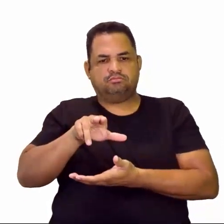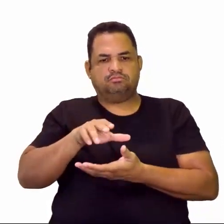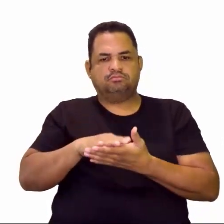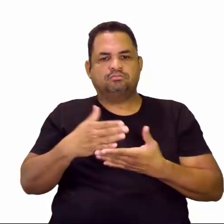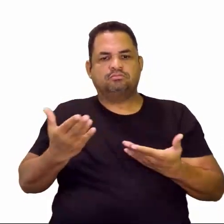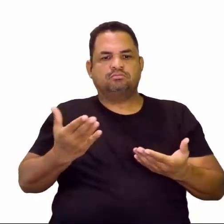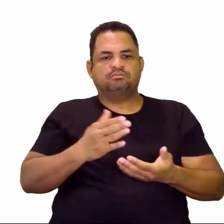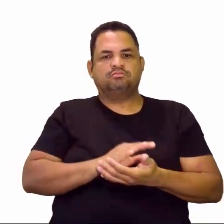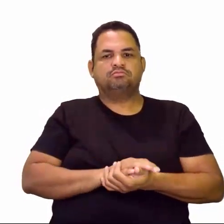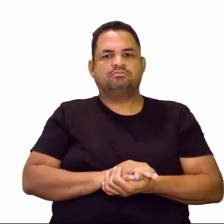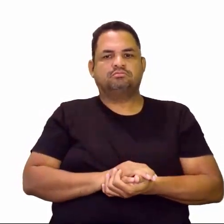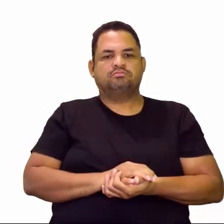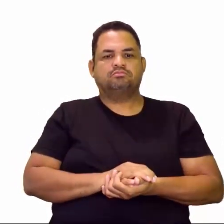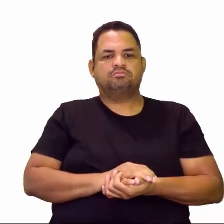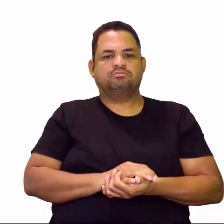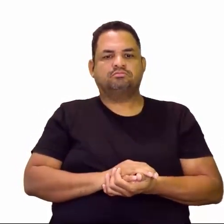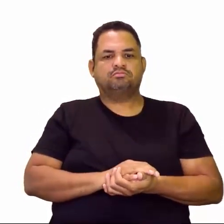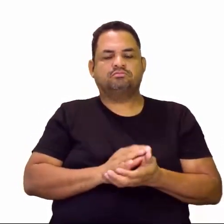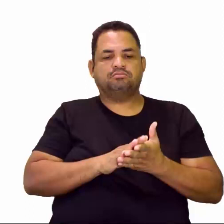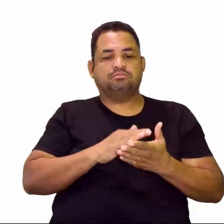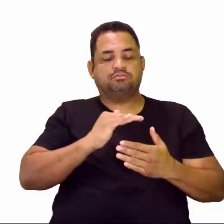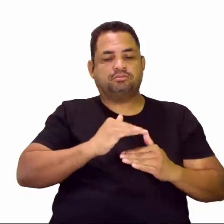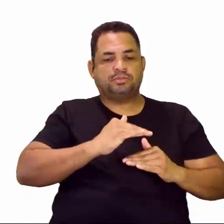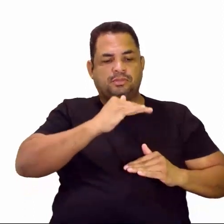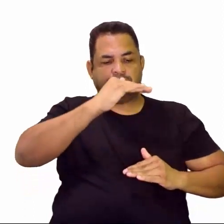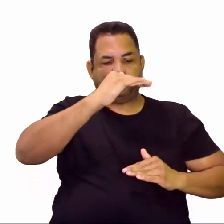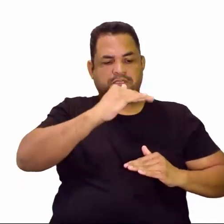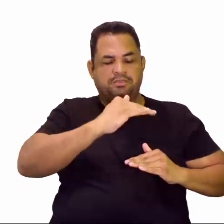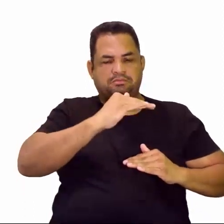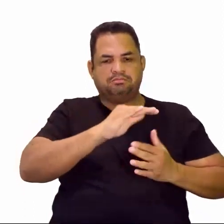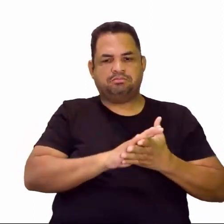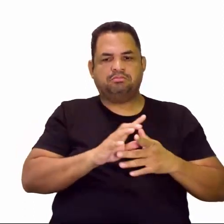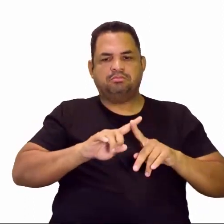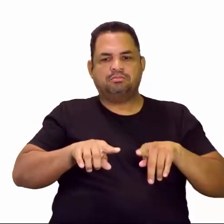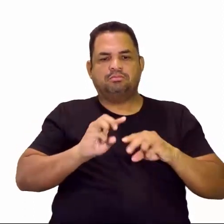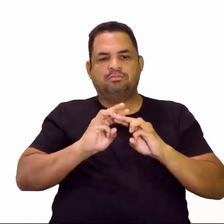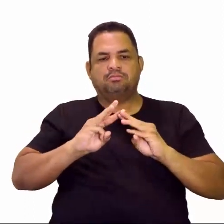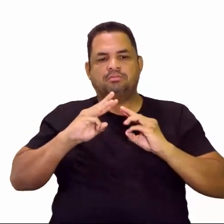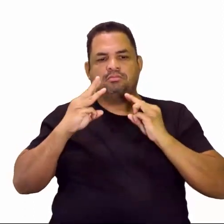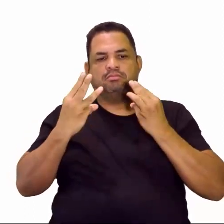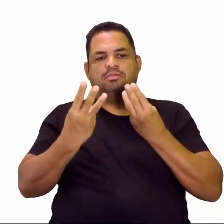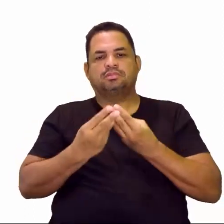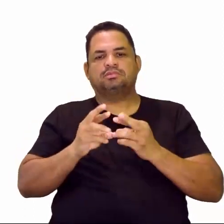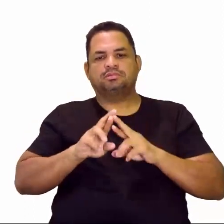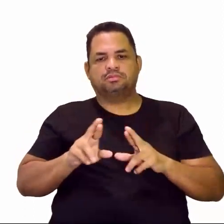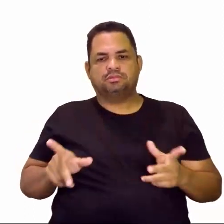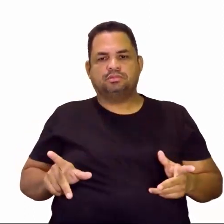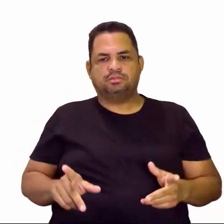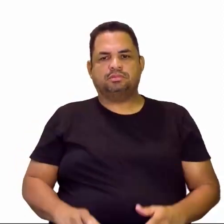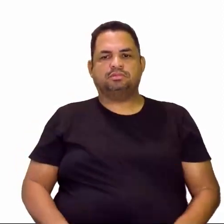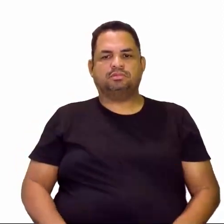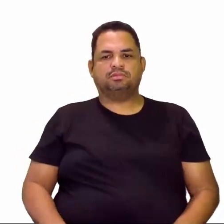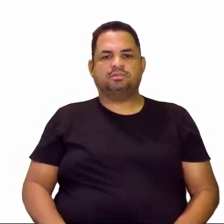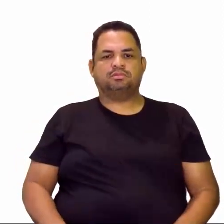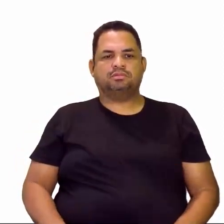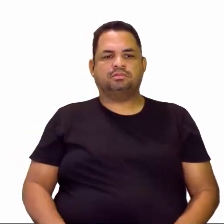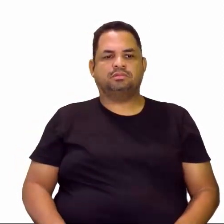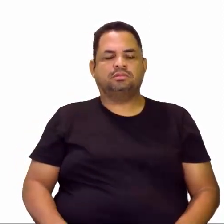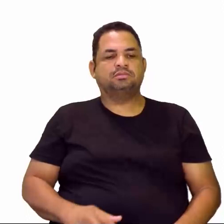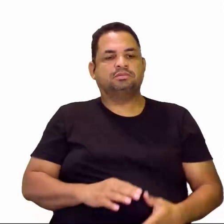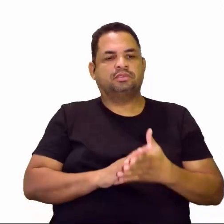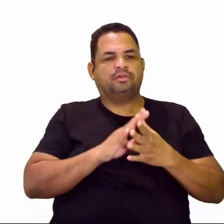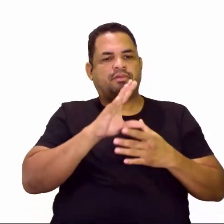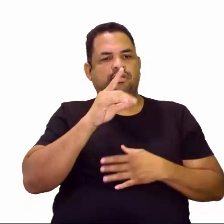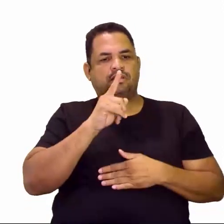iguais em tamanho, porém as massas são diferentes. Você vê a massa